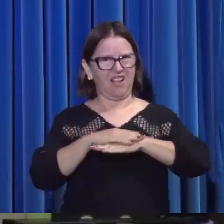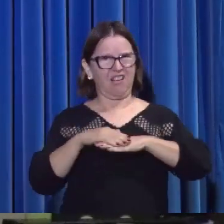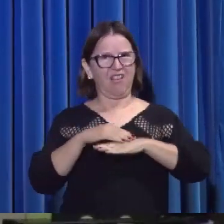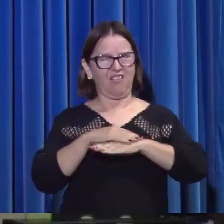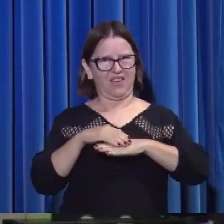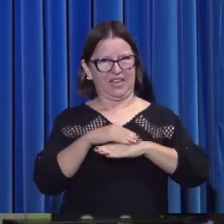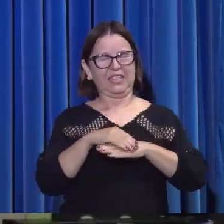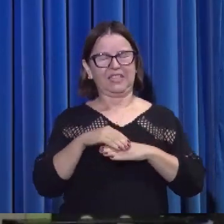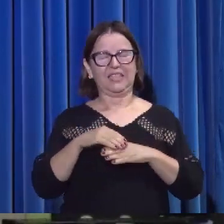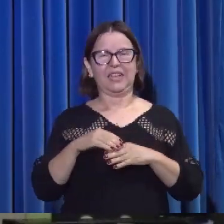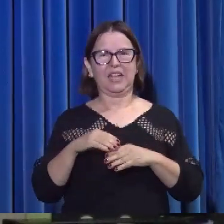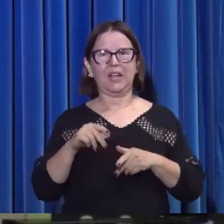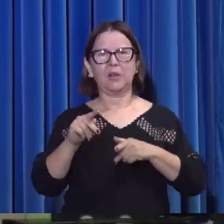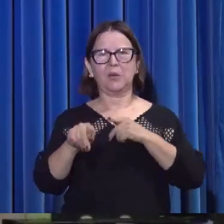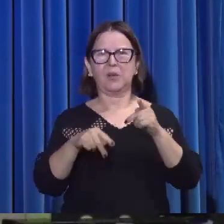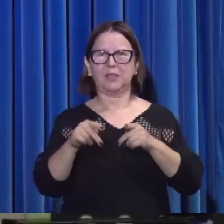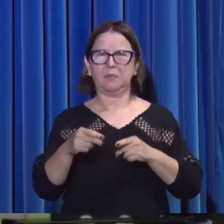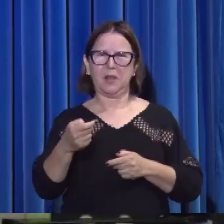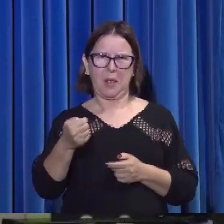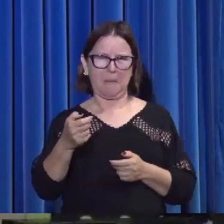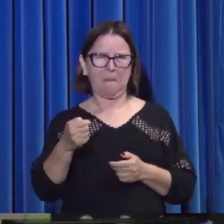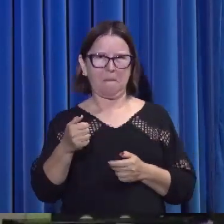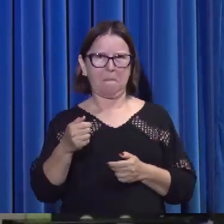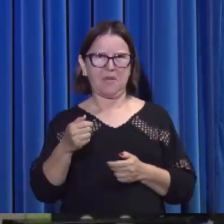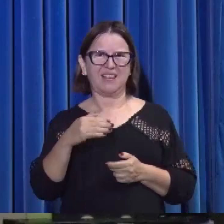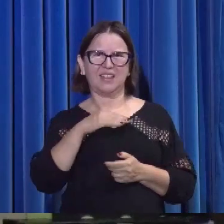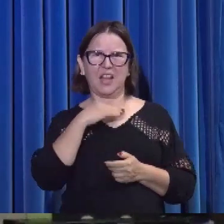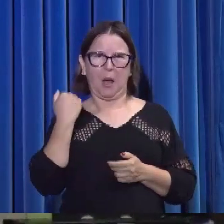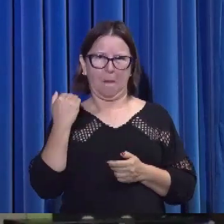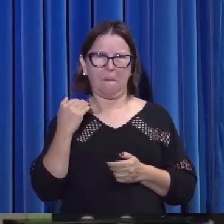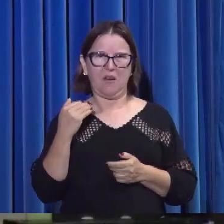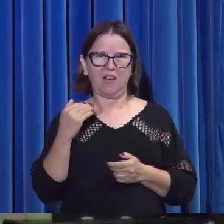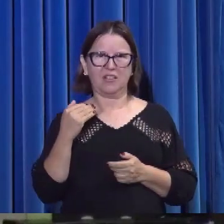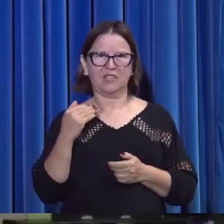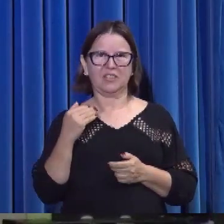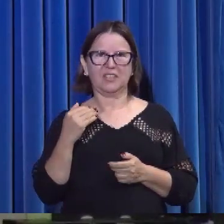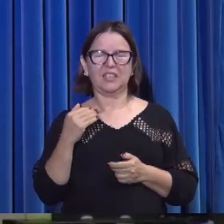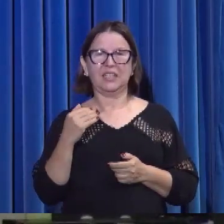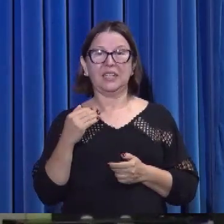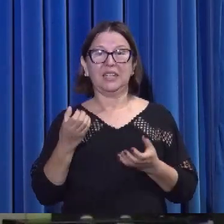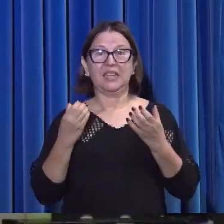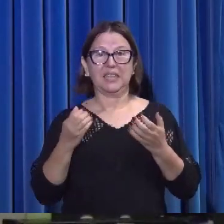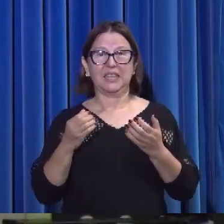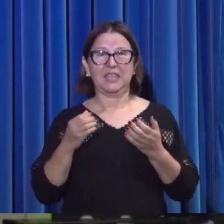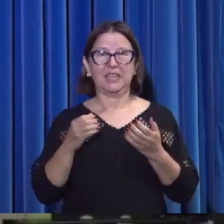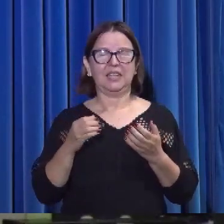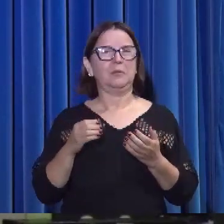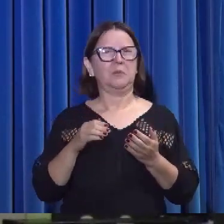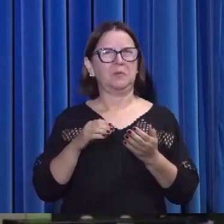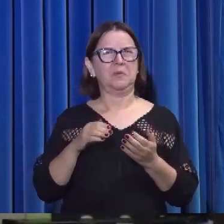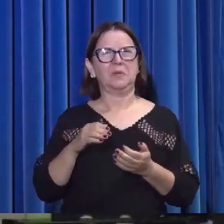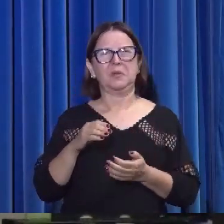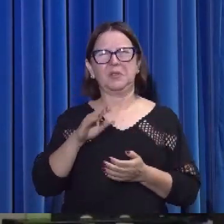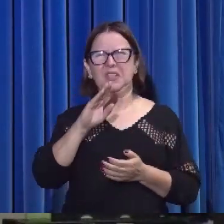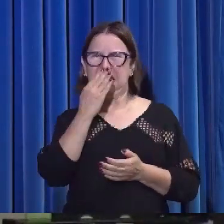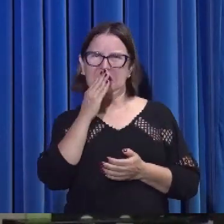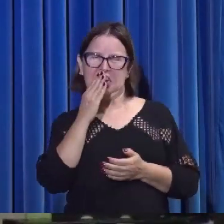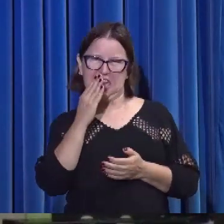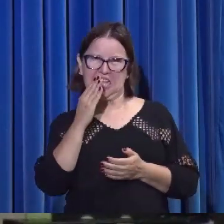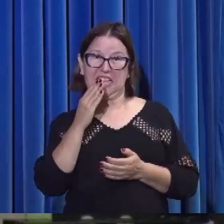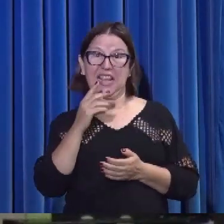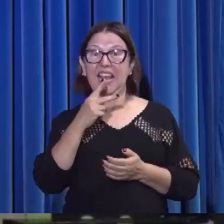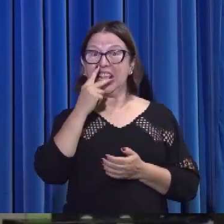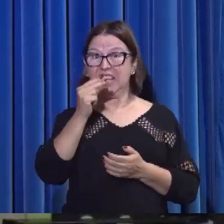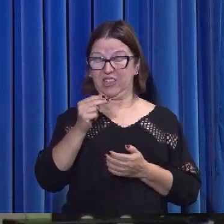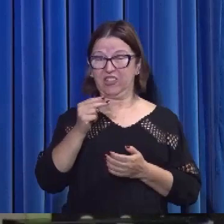tentarmos enganar o desenganado, achando que, com isso, estamos contribuindo de alguma